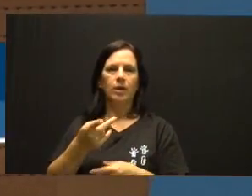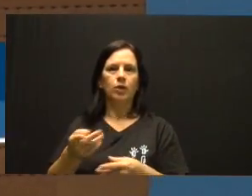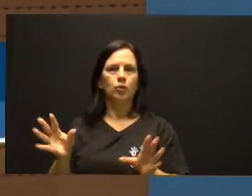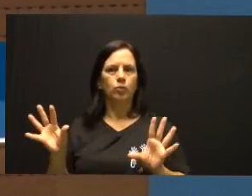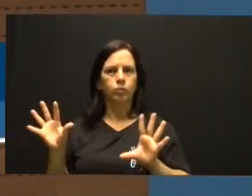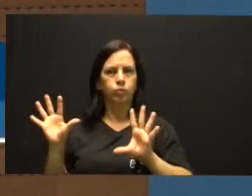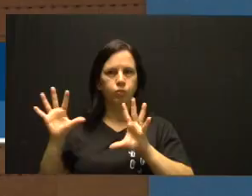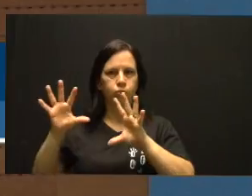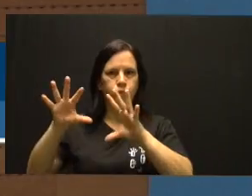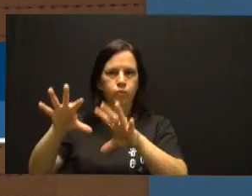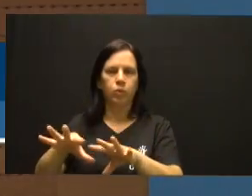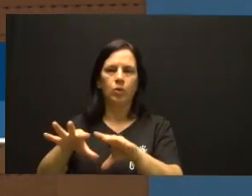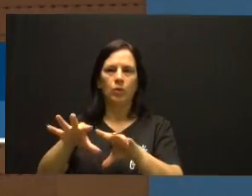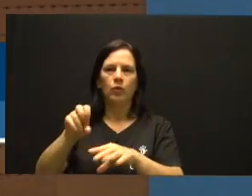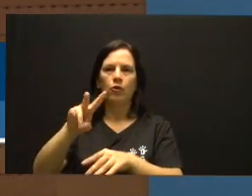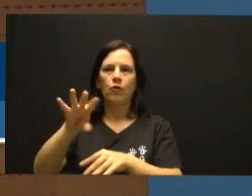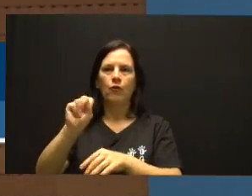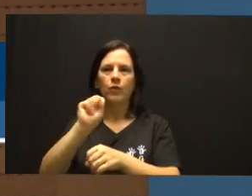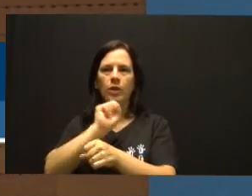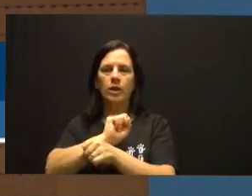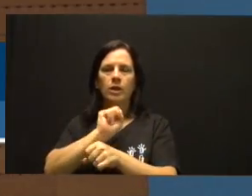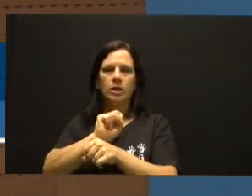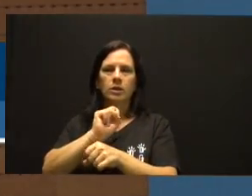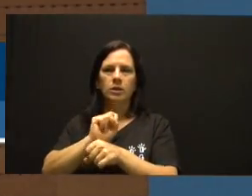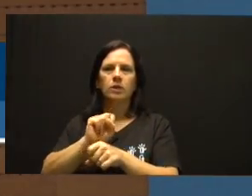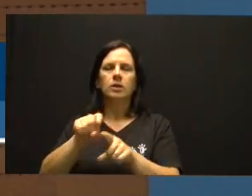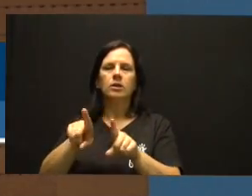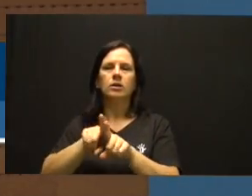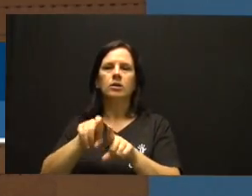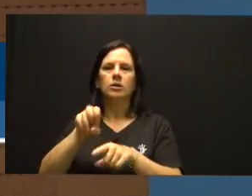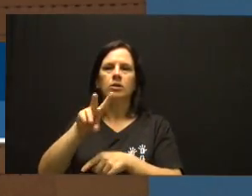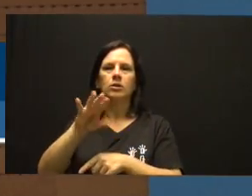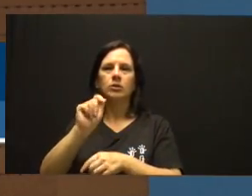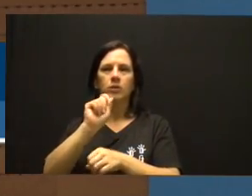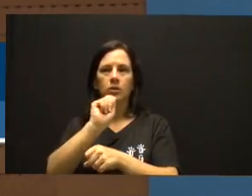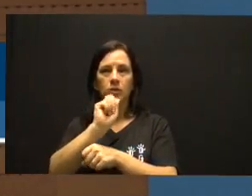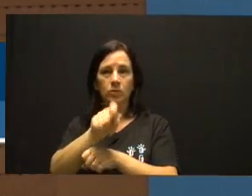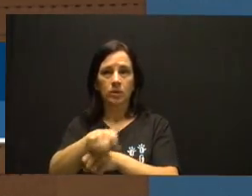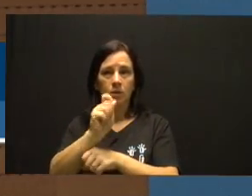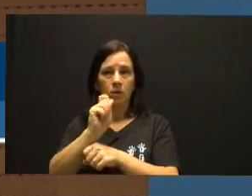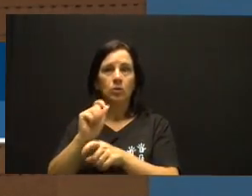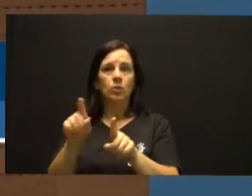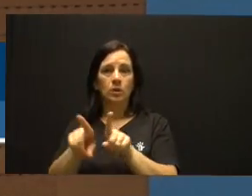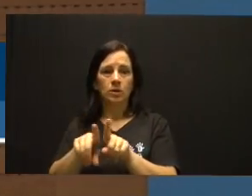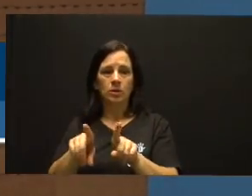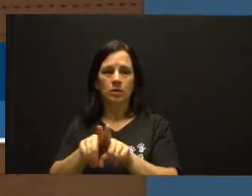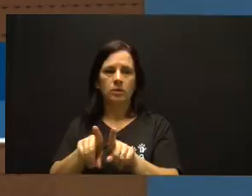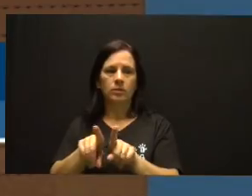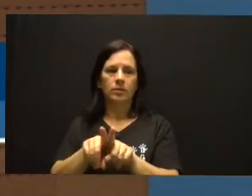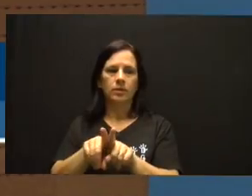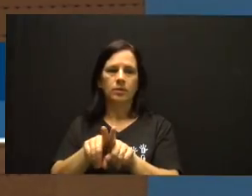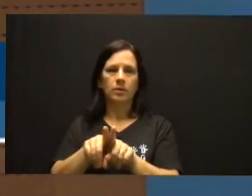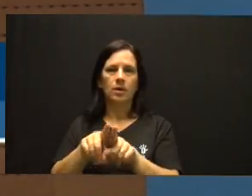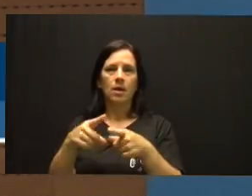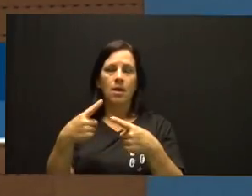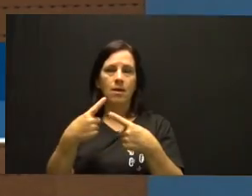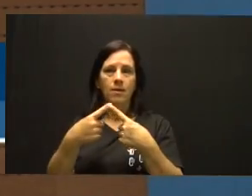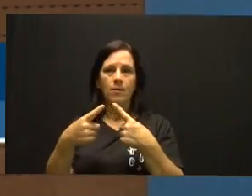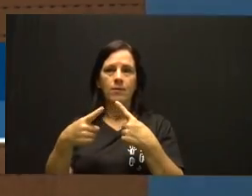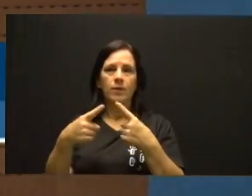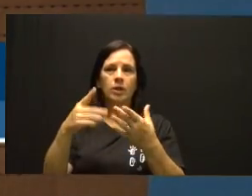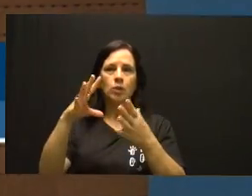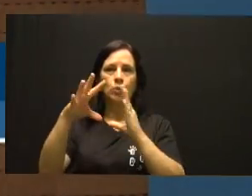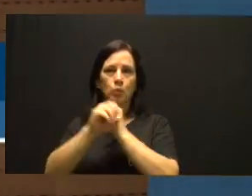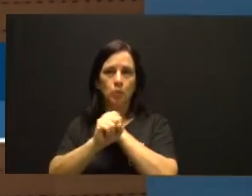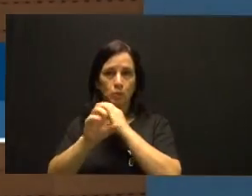invasão na Vila Esperança e que há invasões no bairro da Vila dos Pescadores também. Mas vamos fazer uma conta,